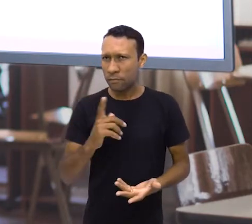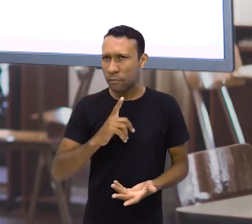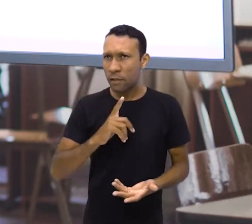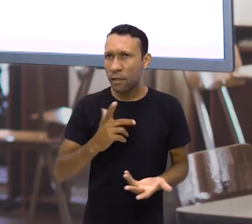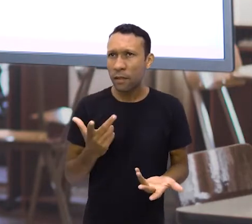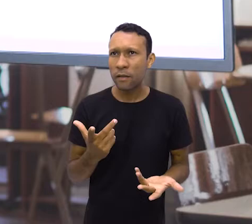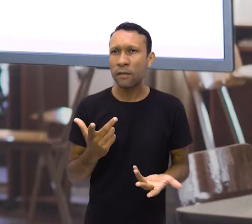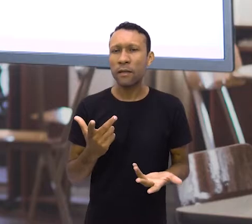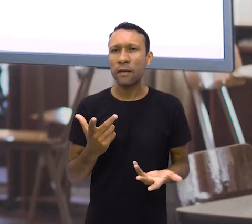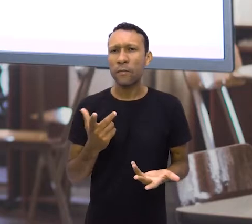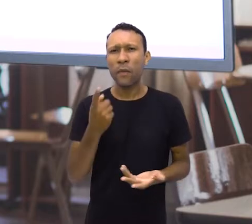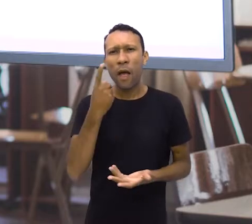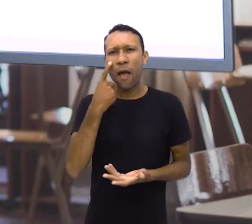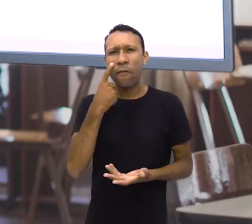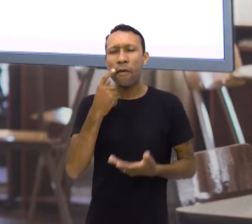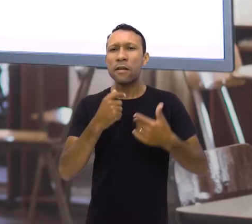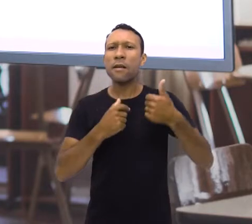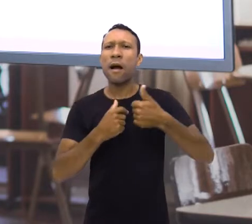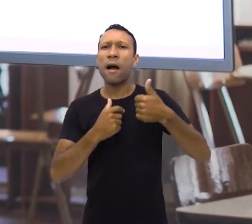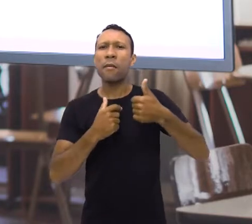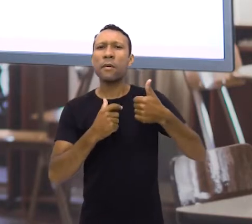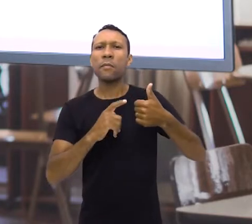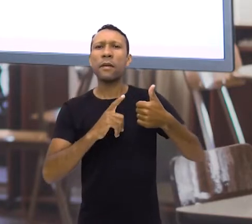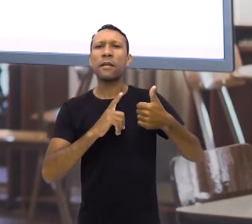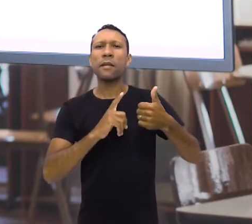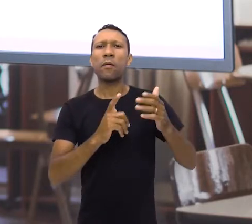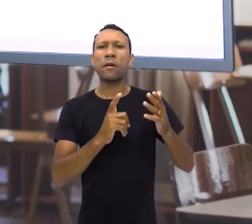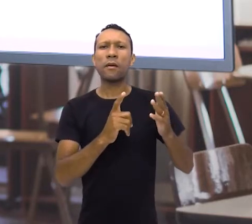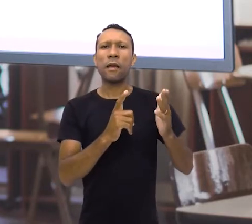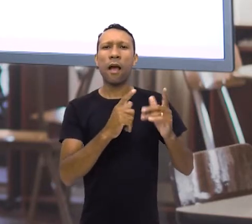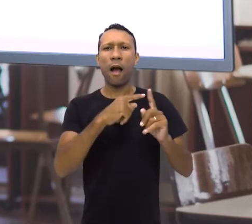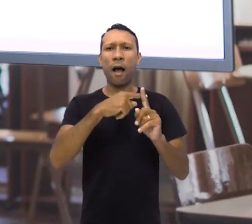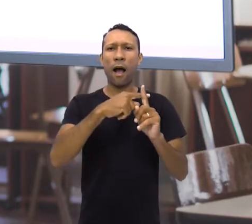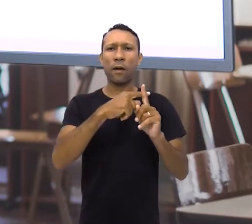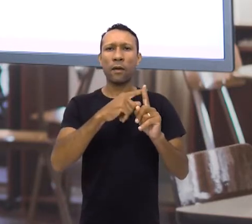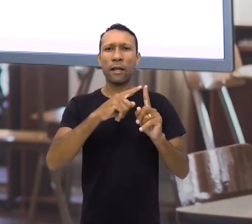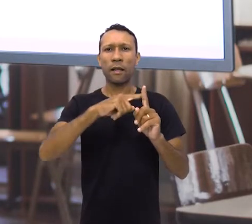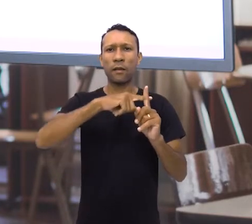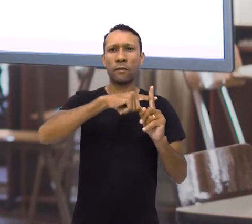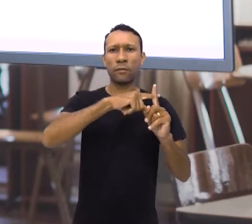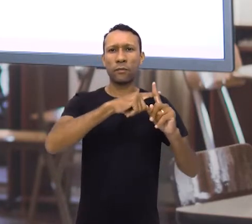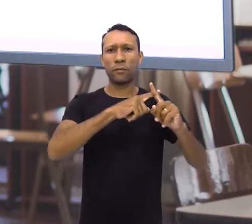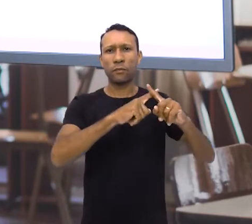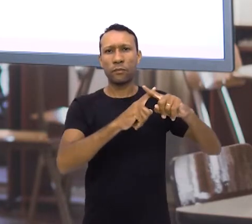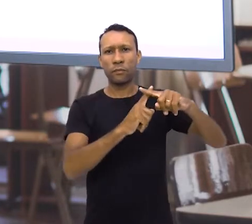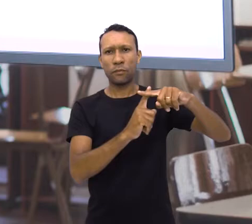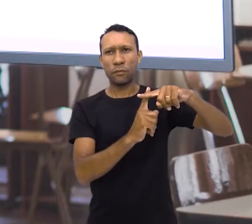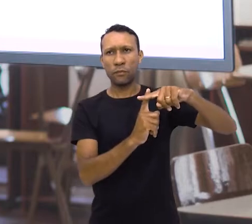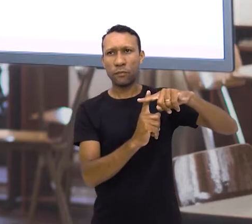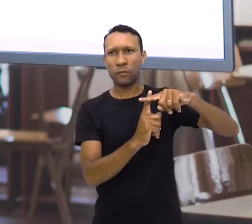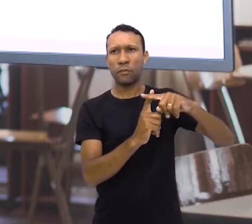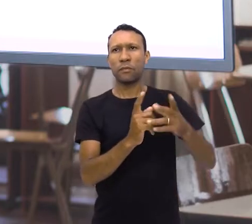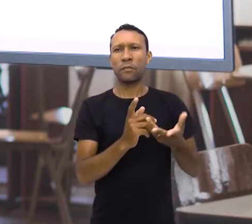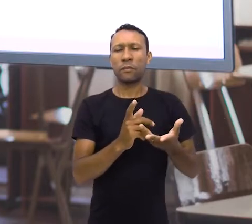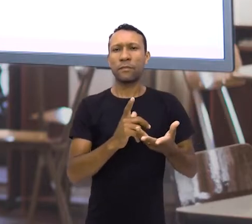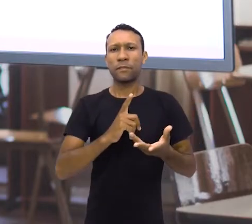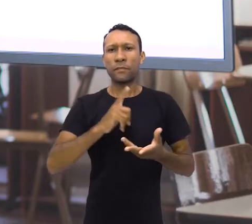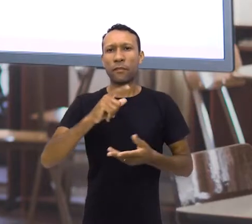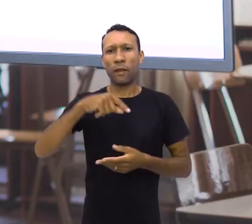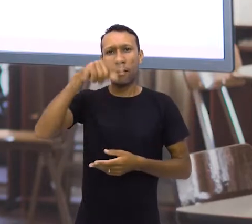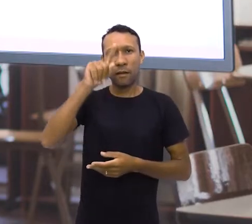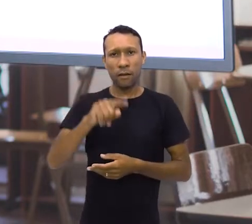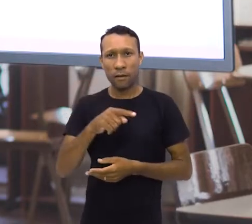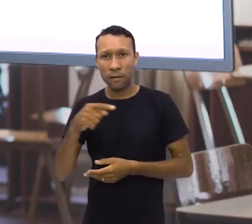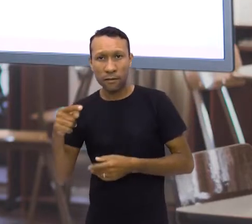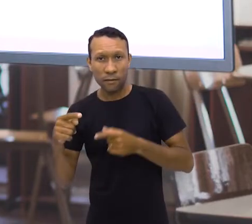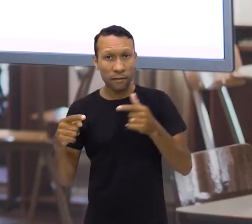Veja, note que a seta ela está girando. Está havendo uma rotação. Aqui para cima, aqui para o lado, para